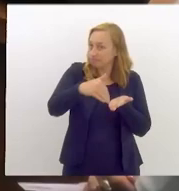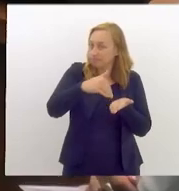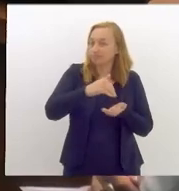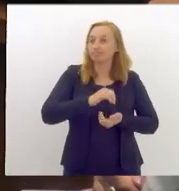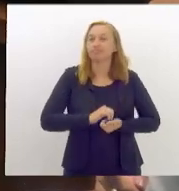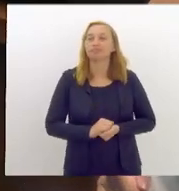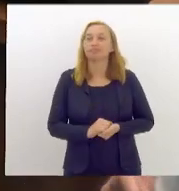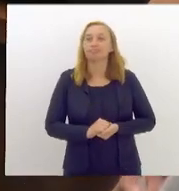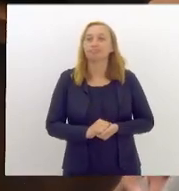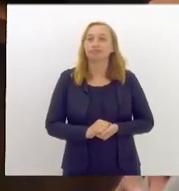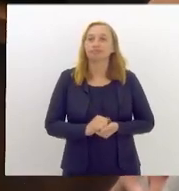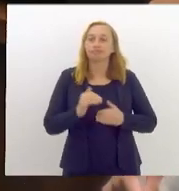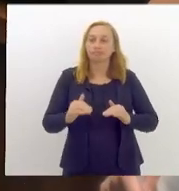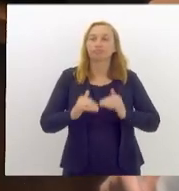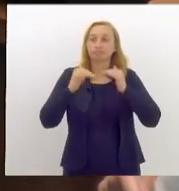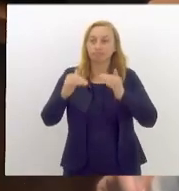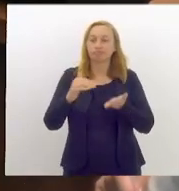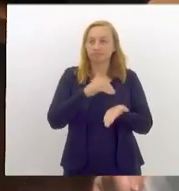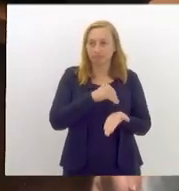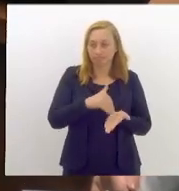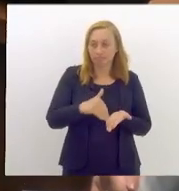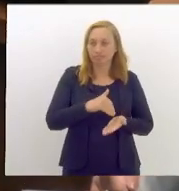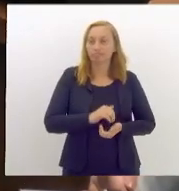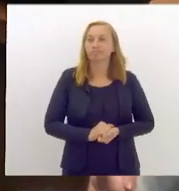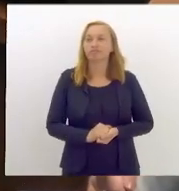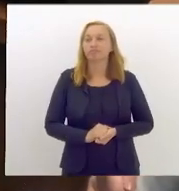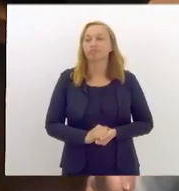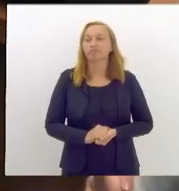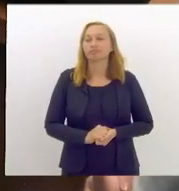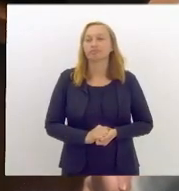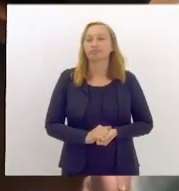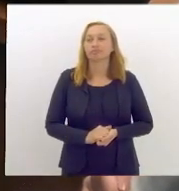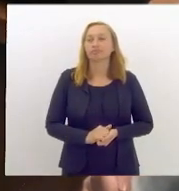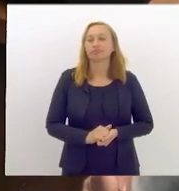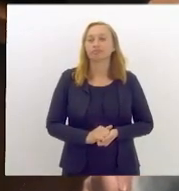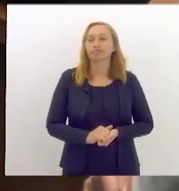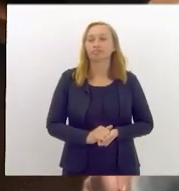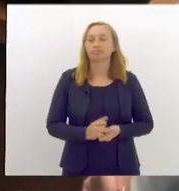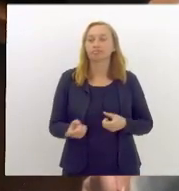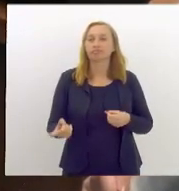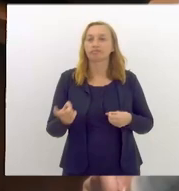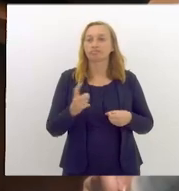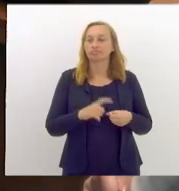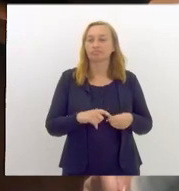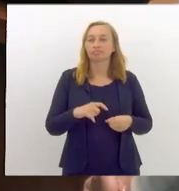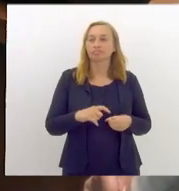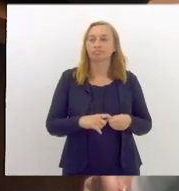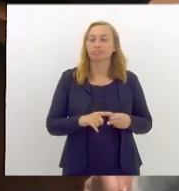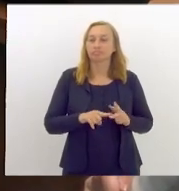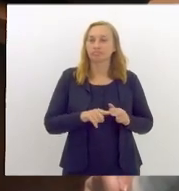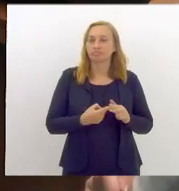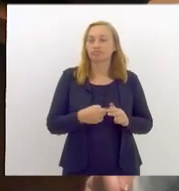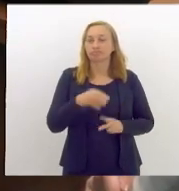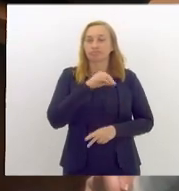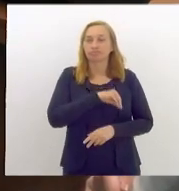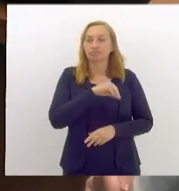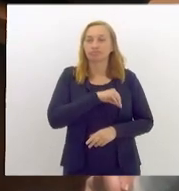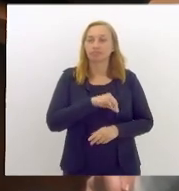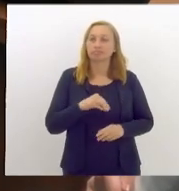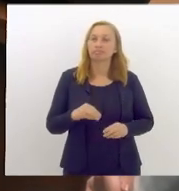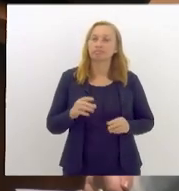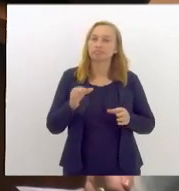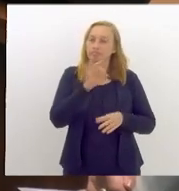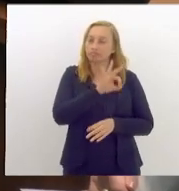e os subsecretários tivessem a sua reposição salarial no mesmo